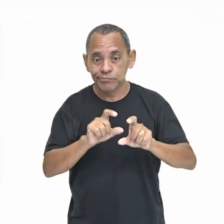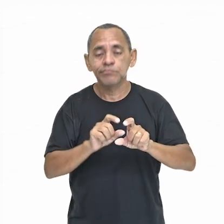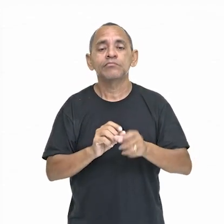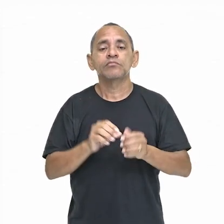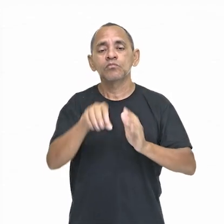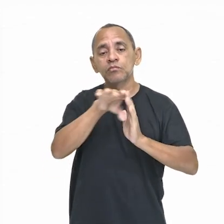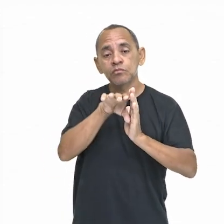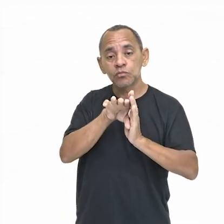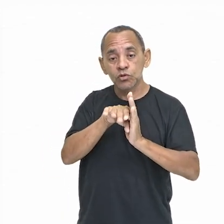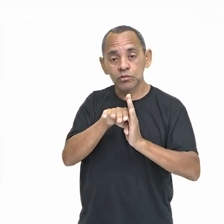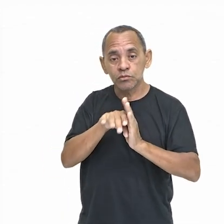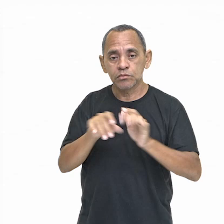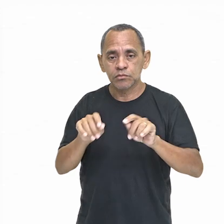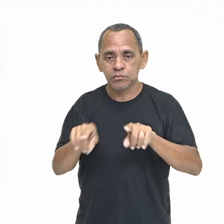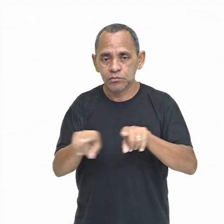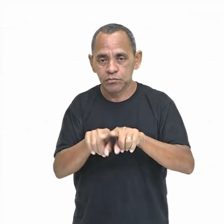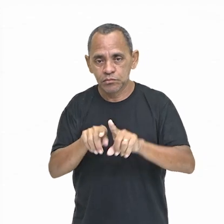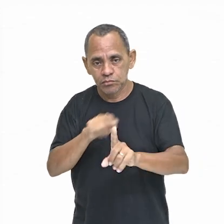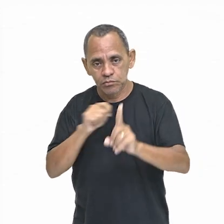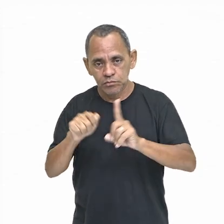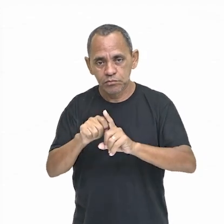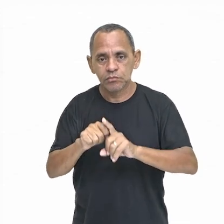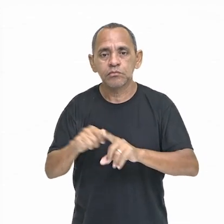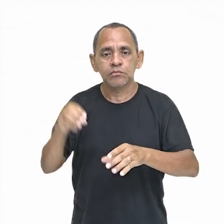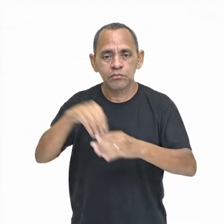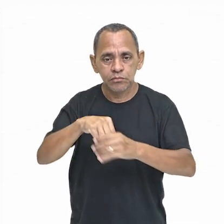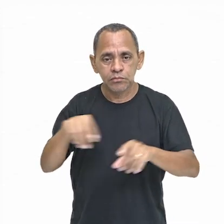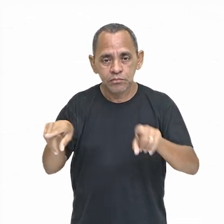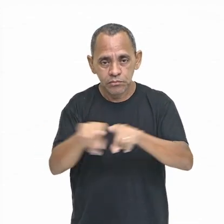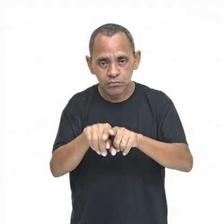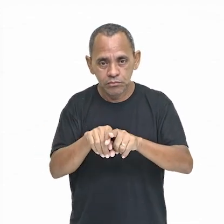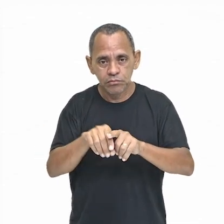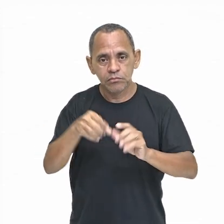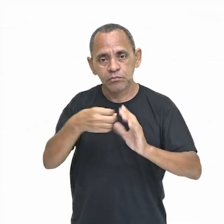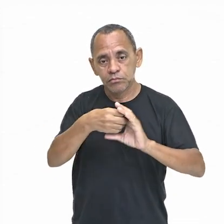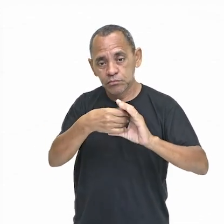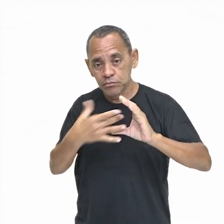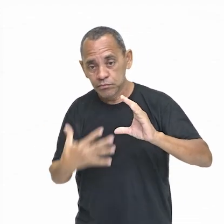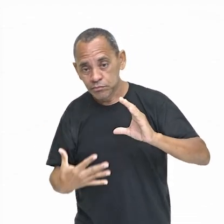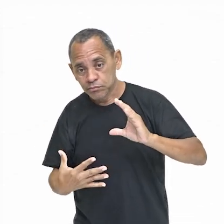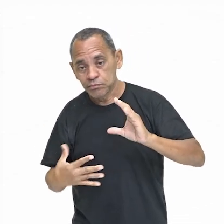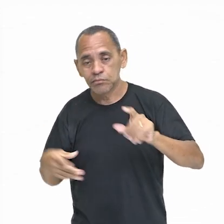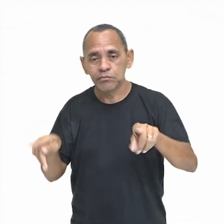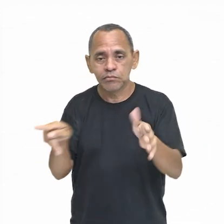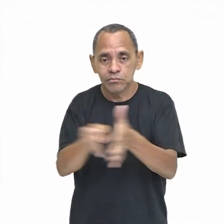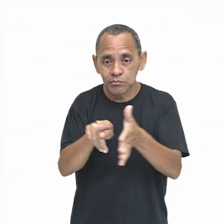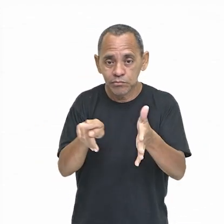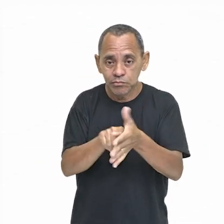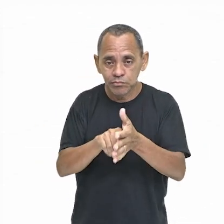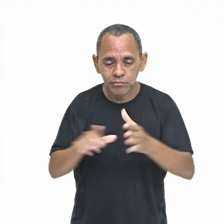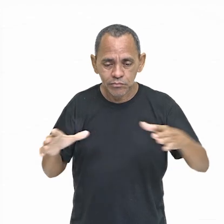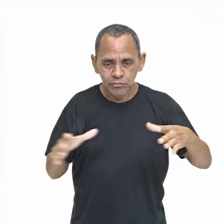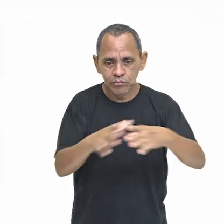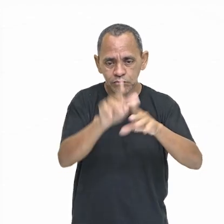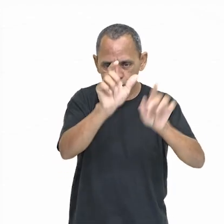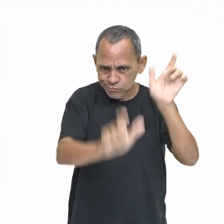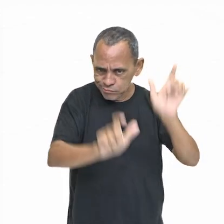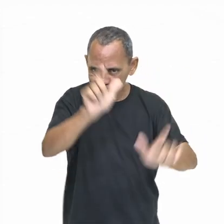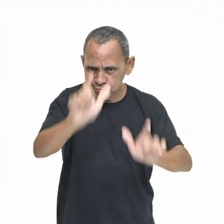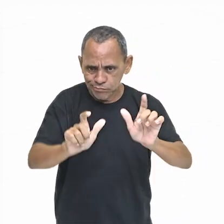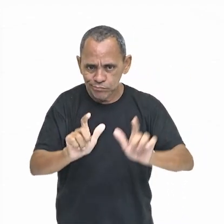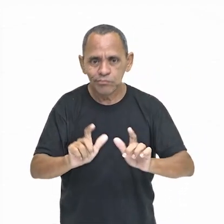conceito sociológico que caracteriza grupos de pessoas que realizam ações e atividades iguais